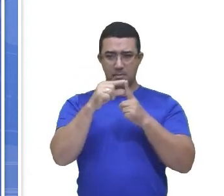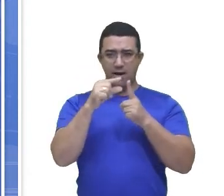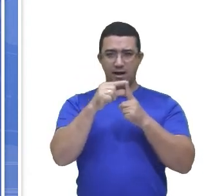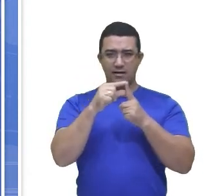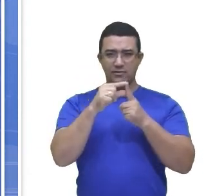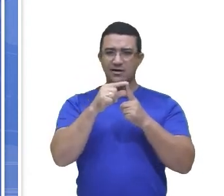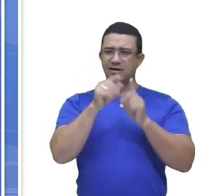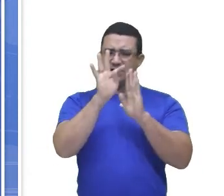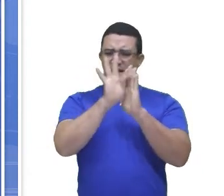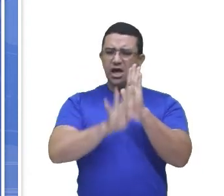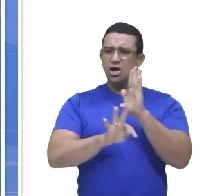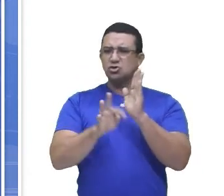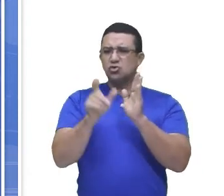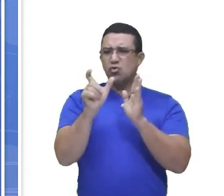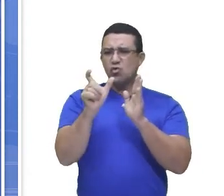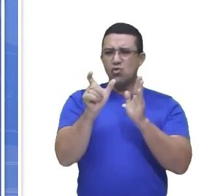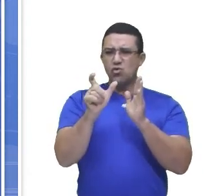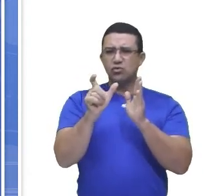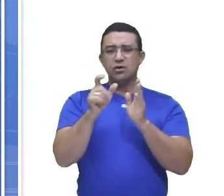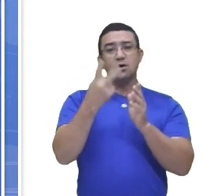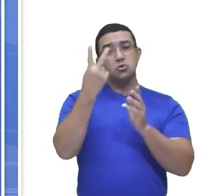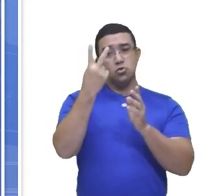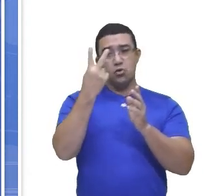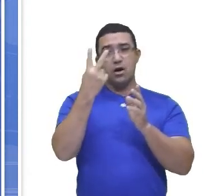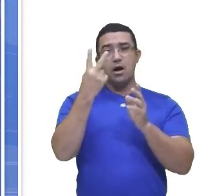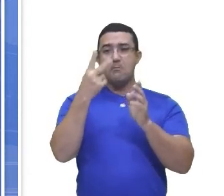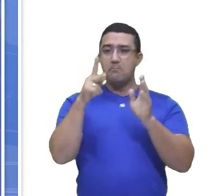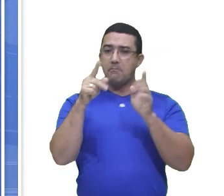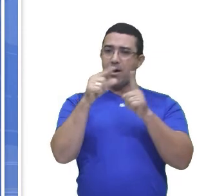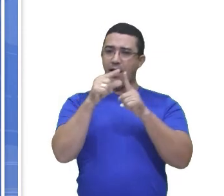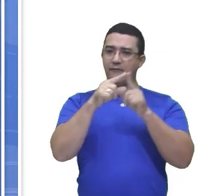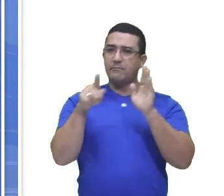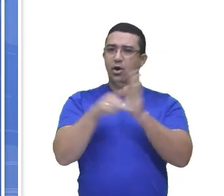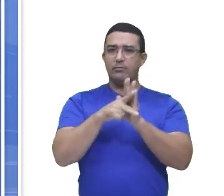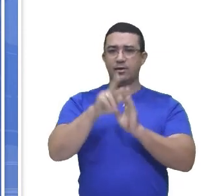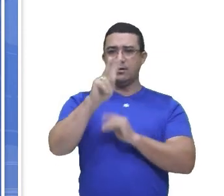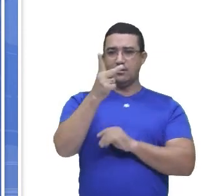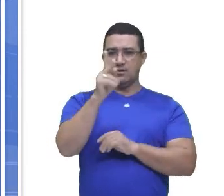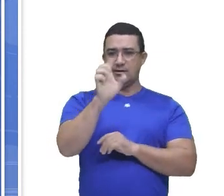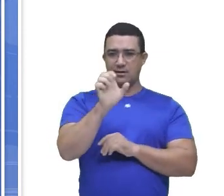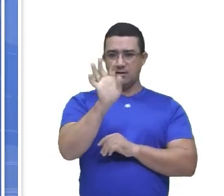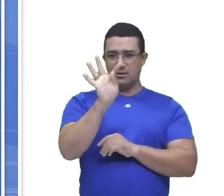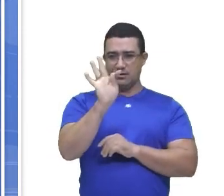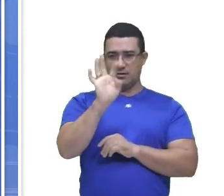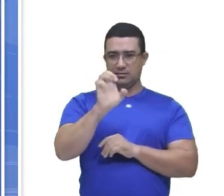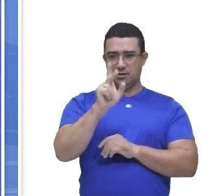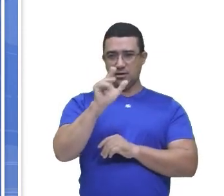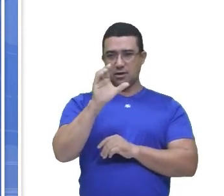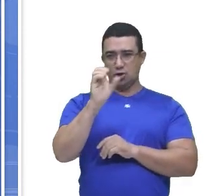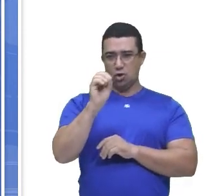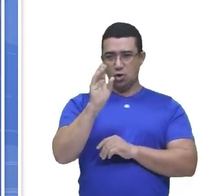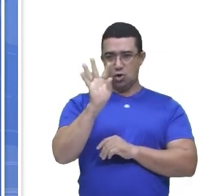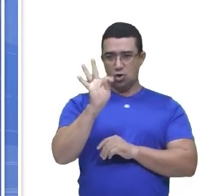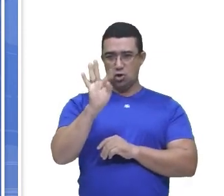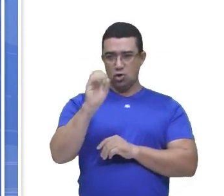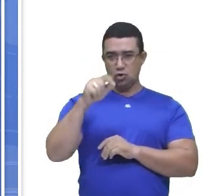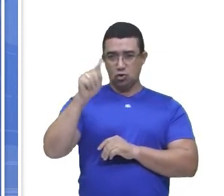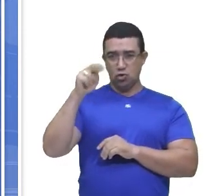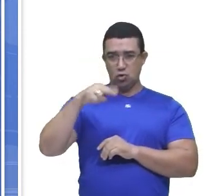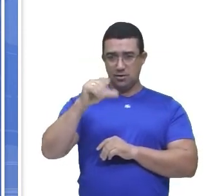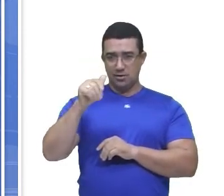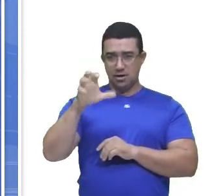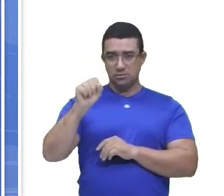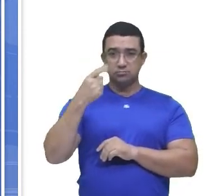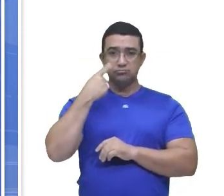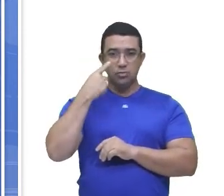texto pequeno, não é curto, né? Duas palavras heterotônicas, com certeza. Para isso, gostaria de ouvir vocês. Vamos aqui ao chat